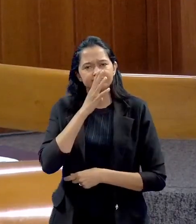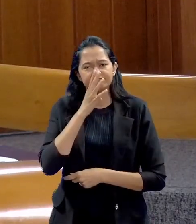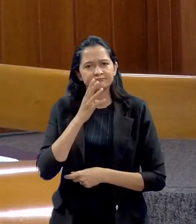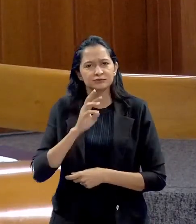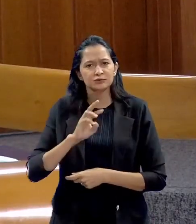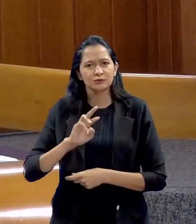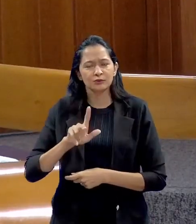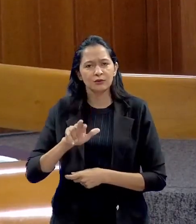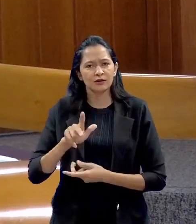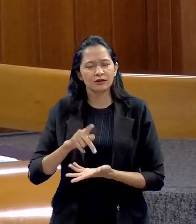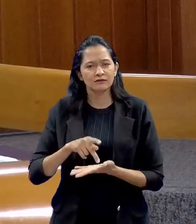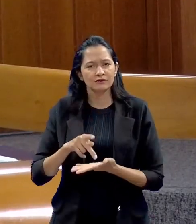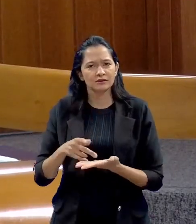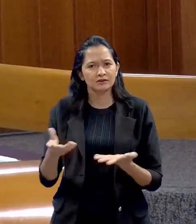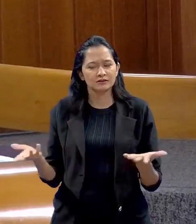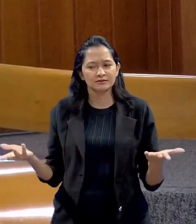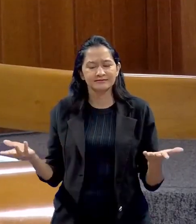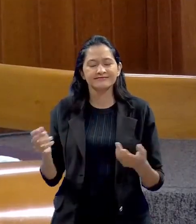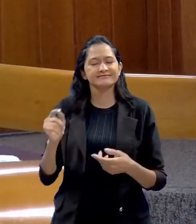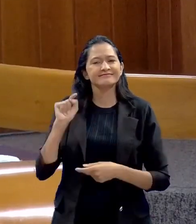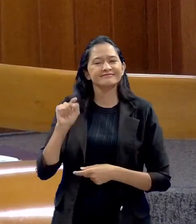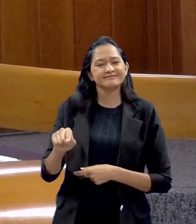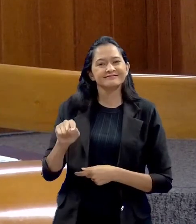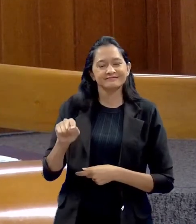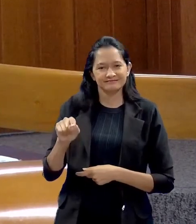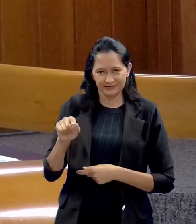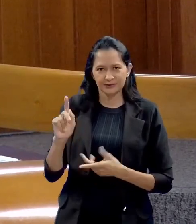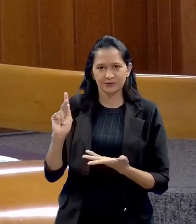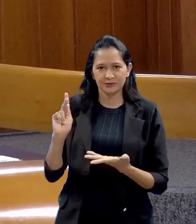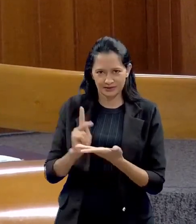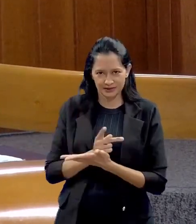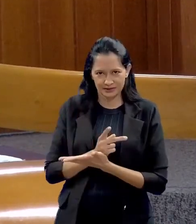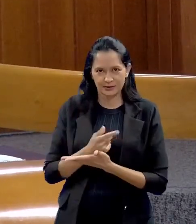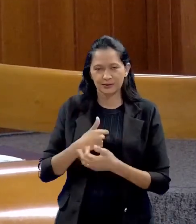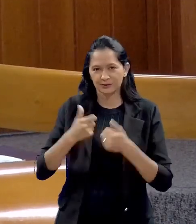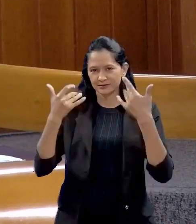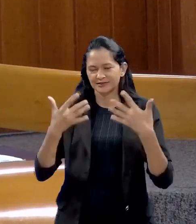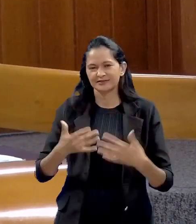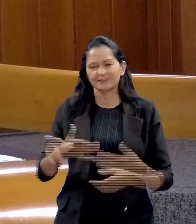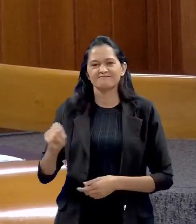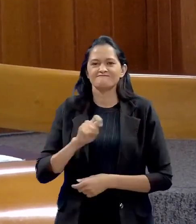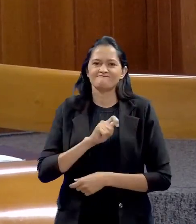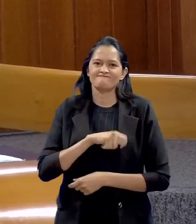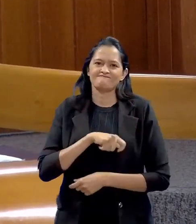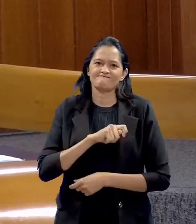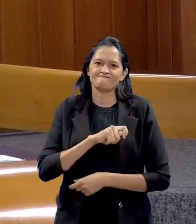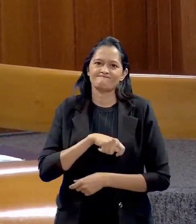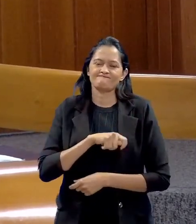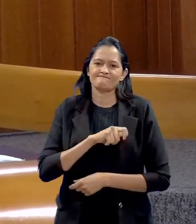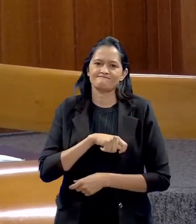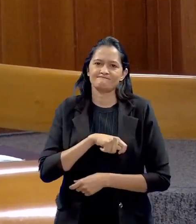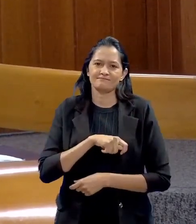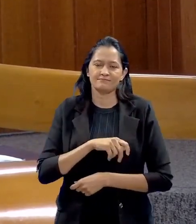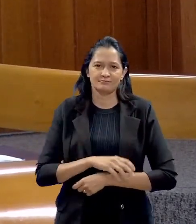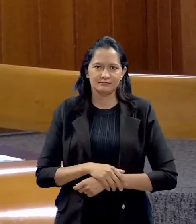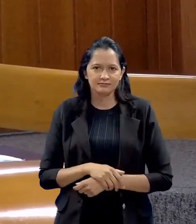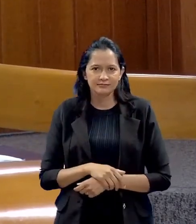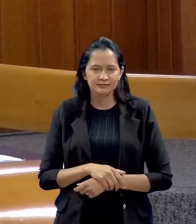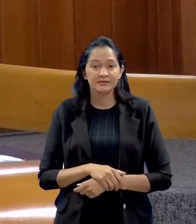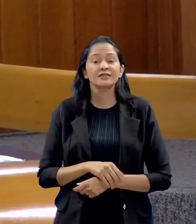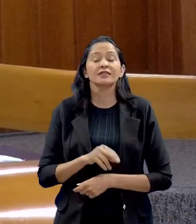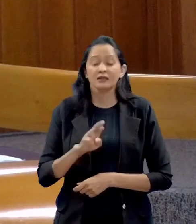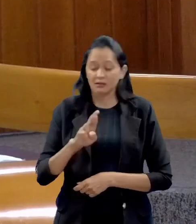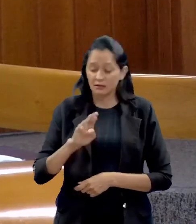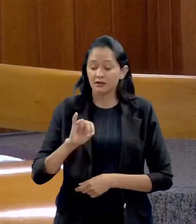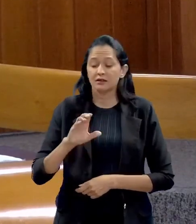Isto que eu chamo e eu falo aqui nessa tribuna de sacanagem. O Ricardo tem o